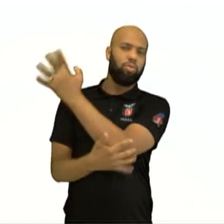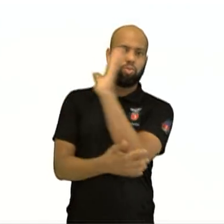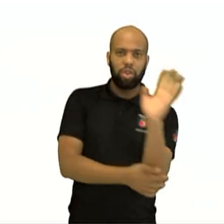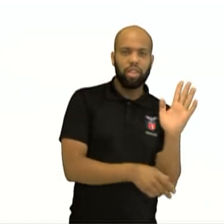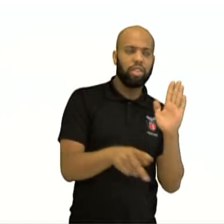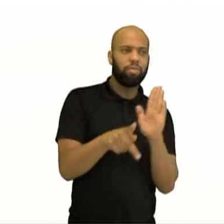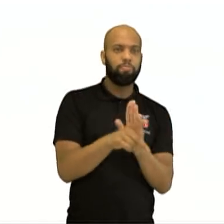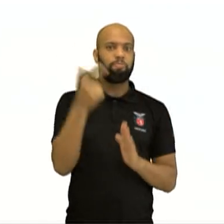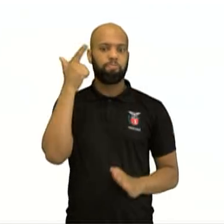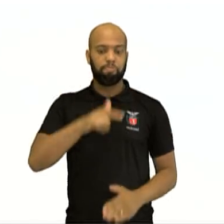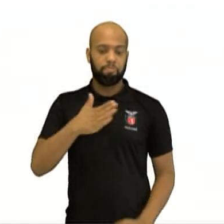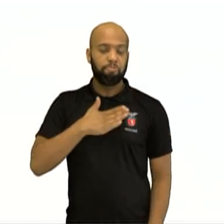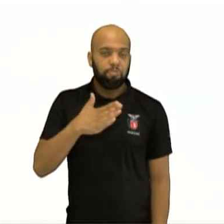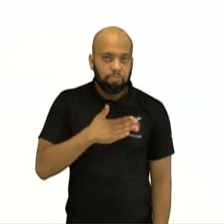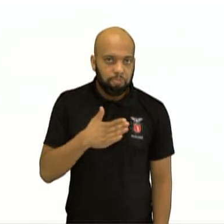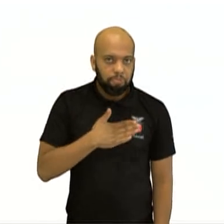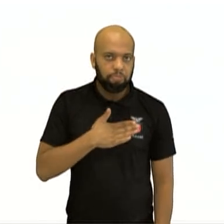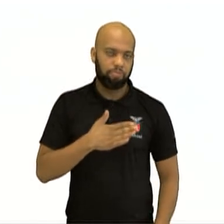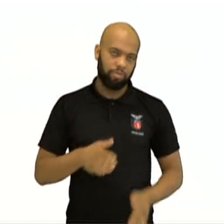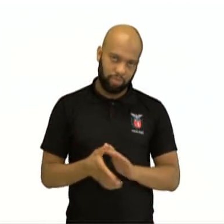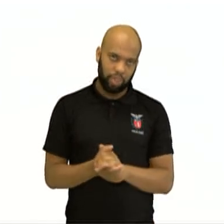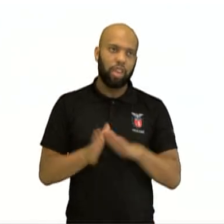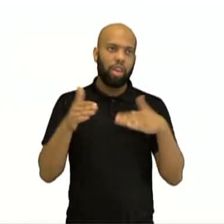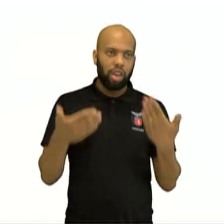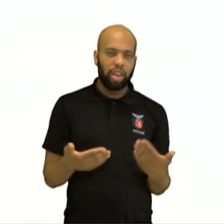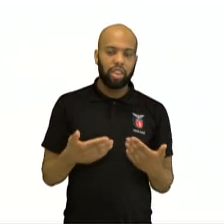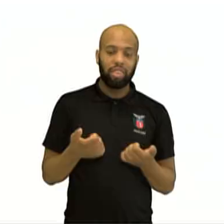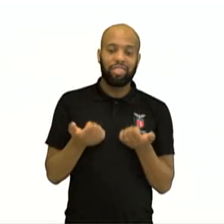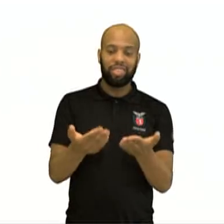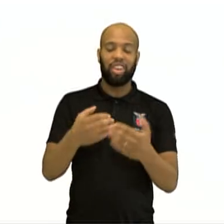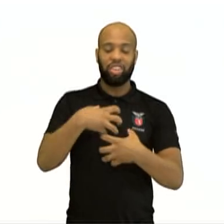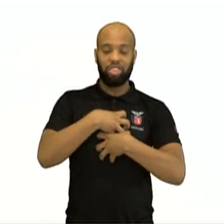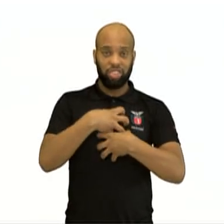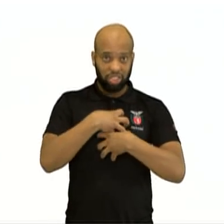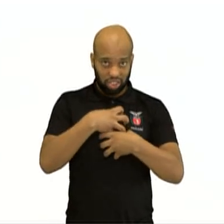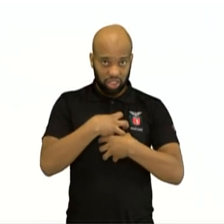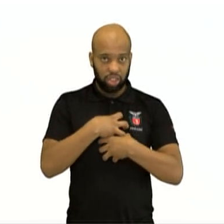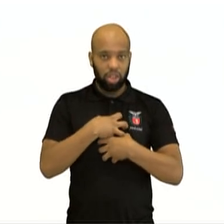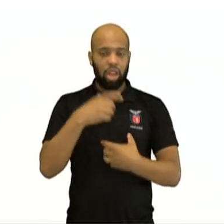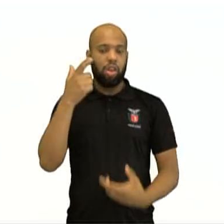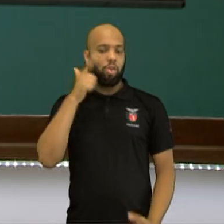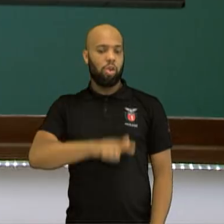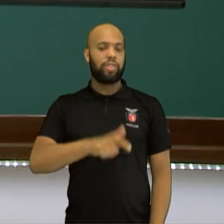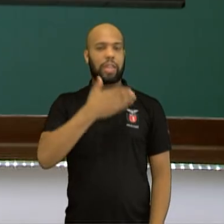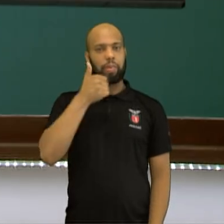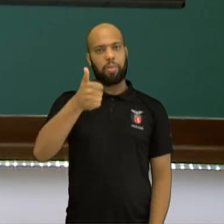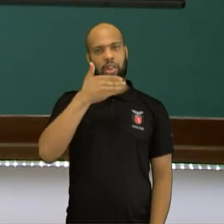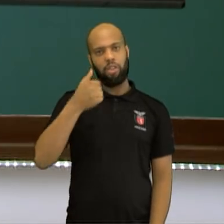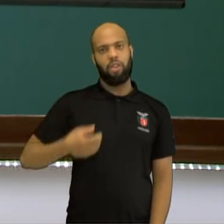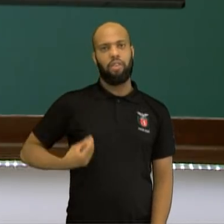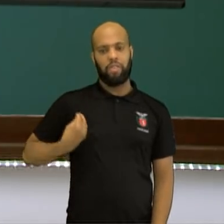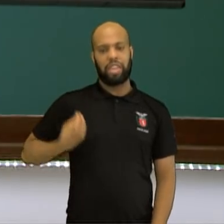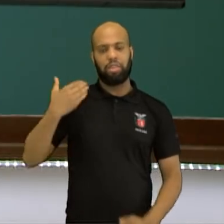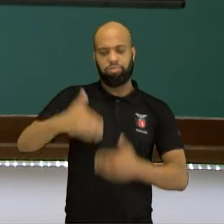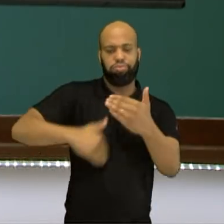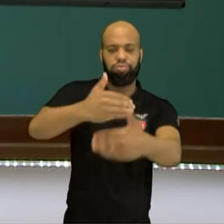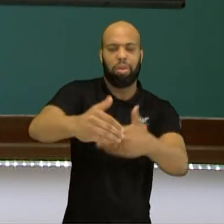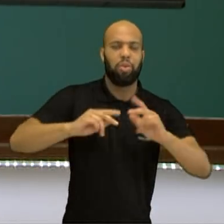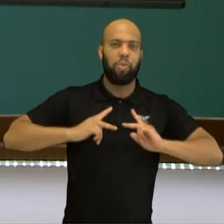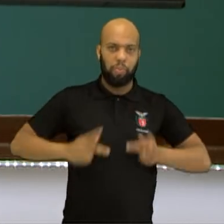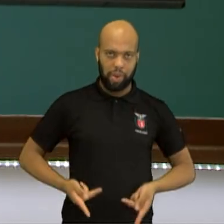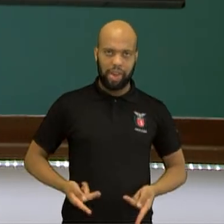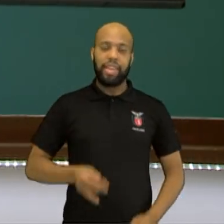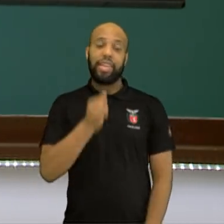favor, utilizar a natureza a seu favor, fornecendo assim melhores condições para o desenvolvimento humano.